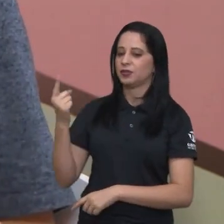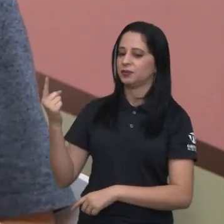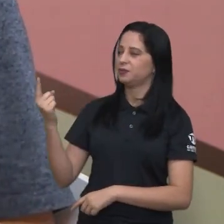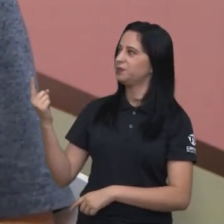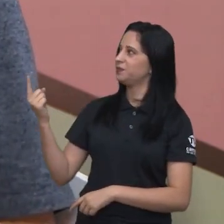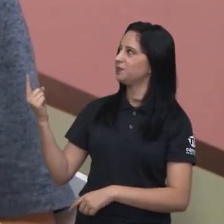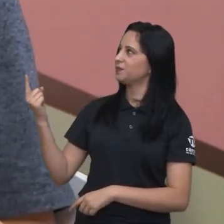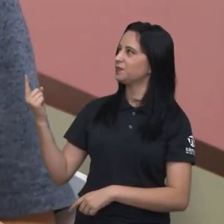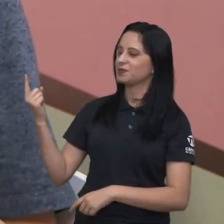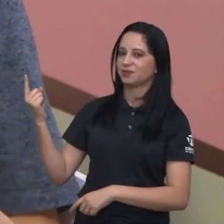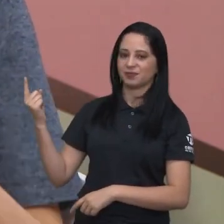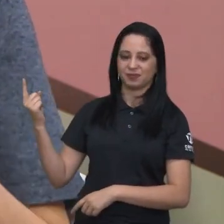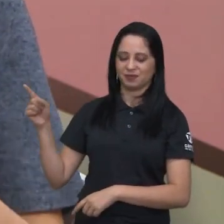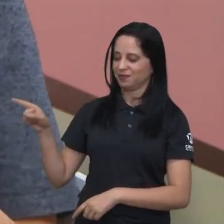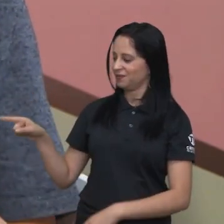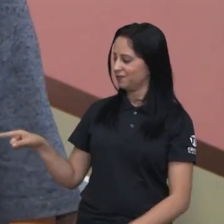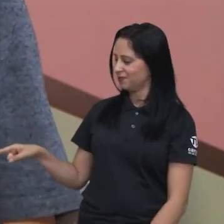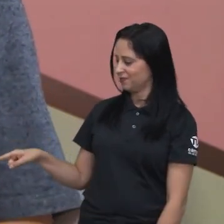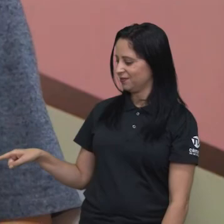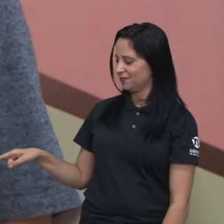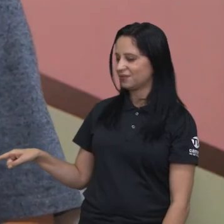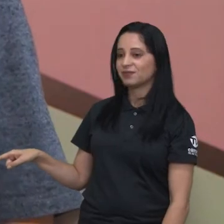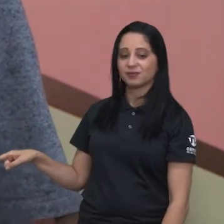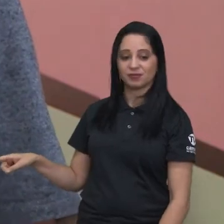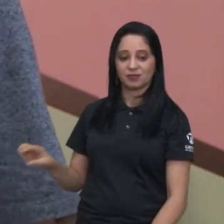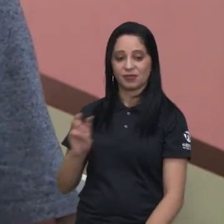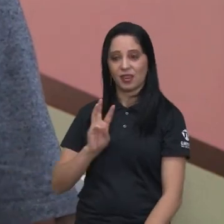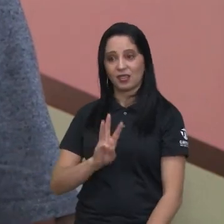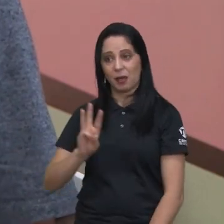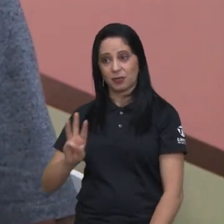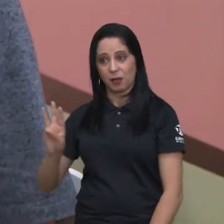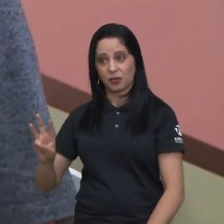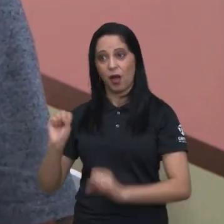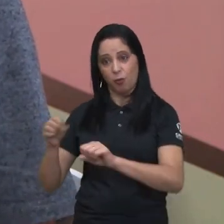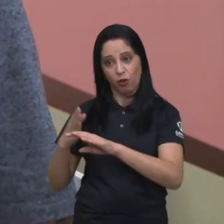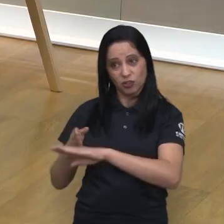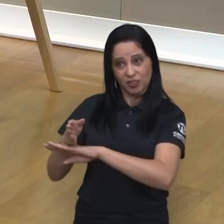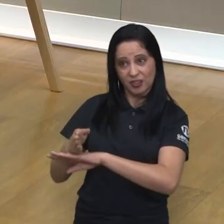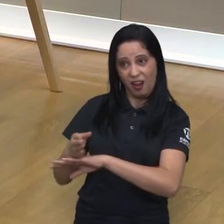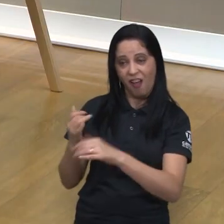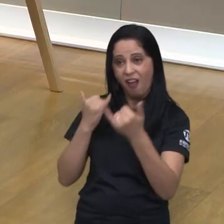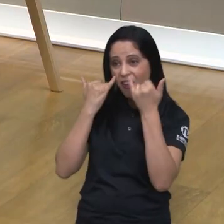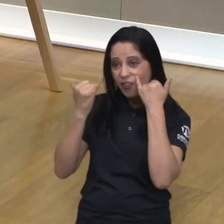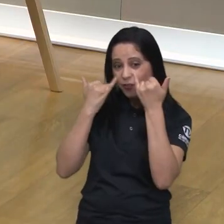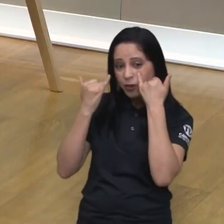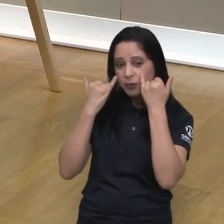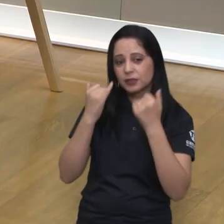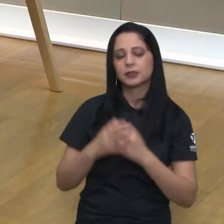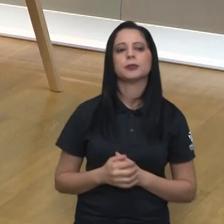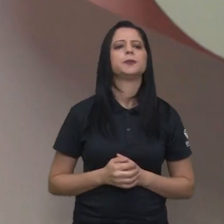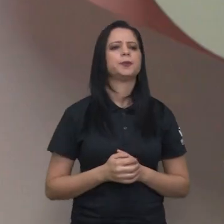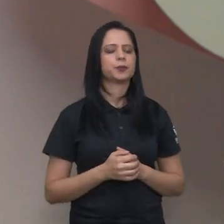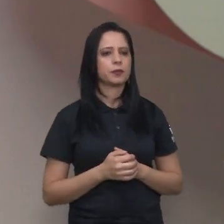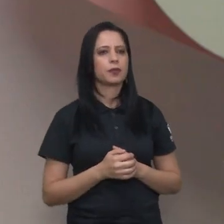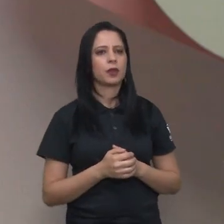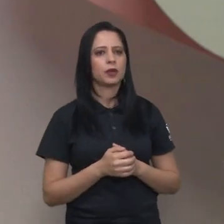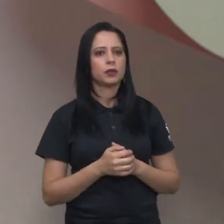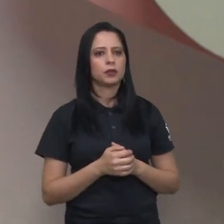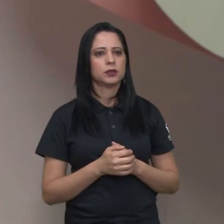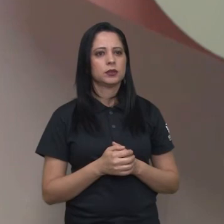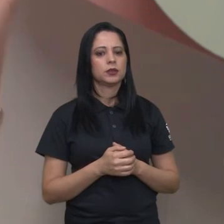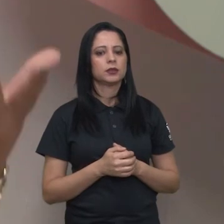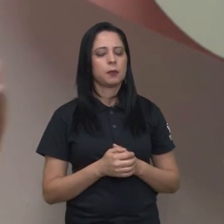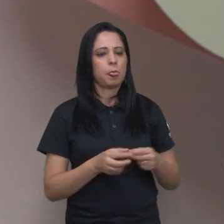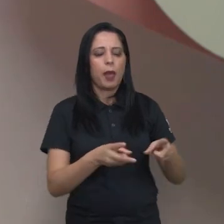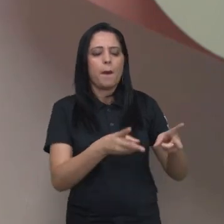a população vai se informar da data certinha para poder participar conosco. Perfeito. E assim, nós percebemos também que, na verdade,